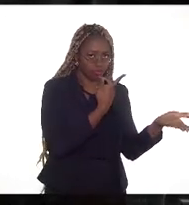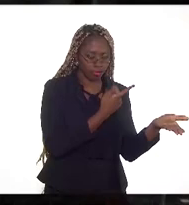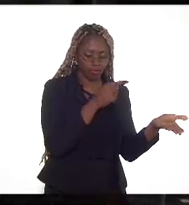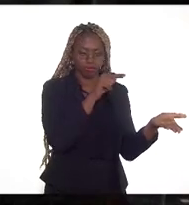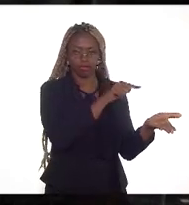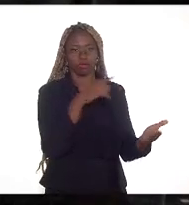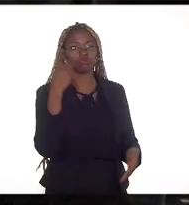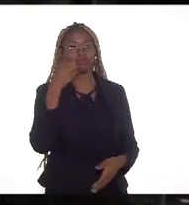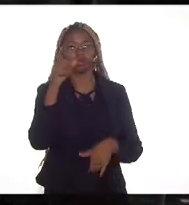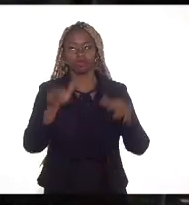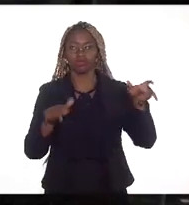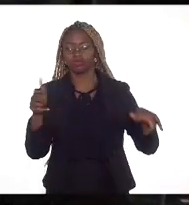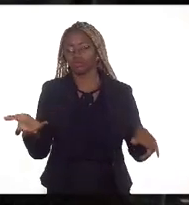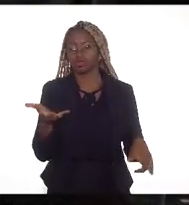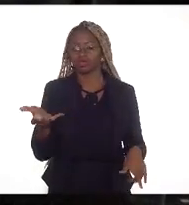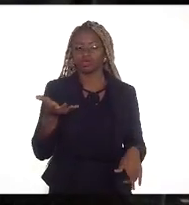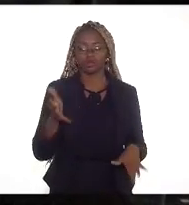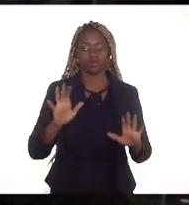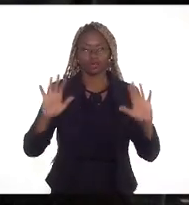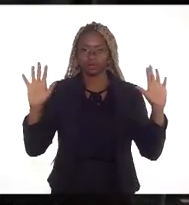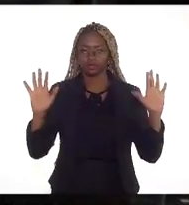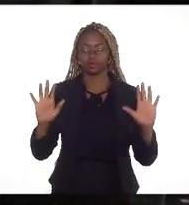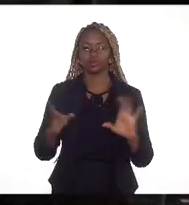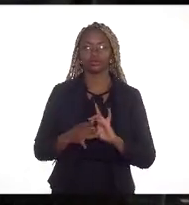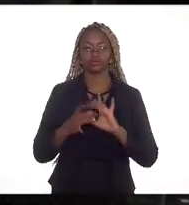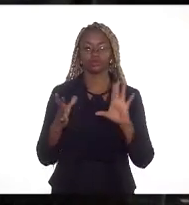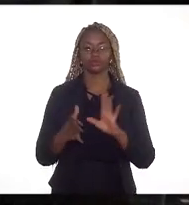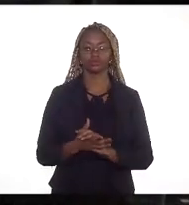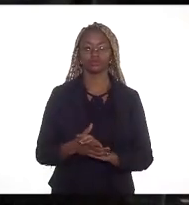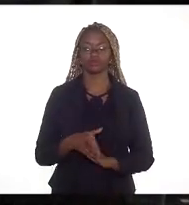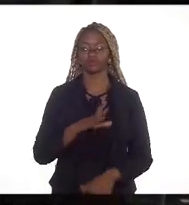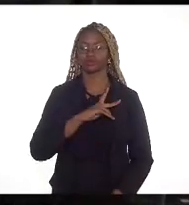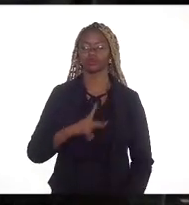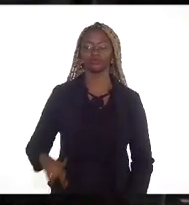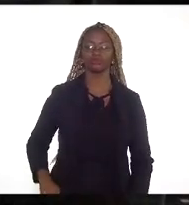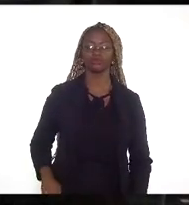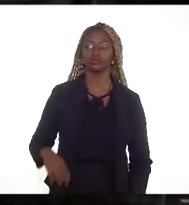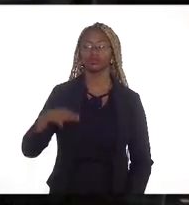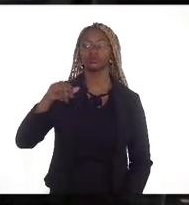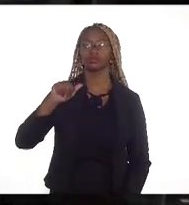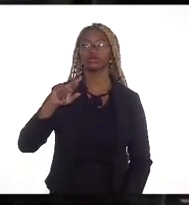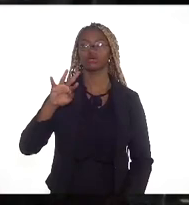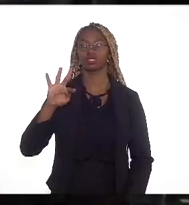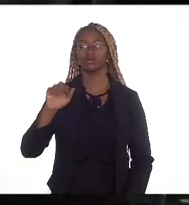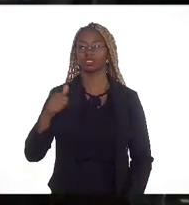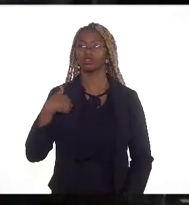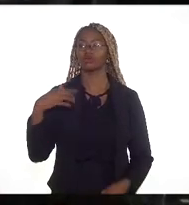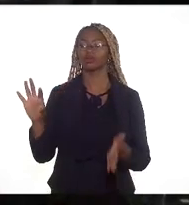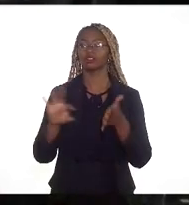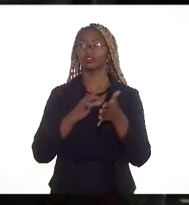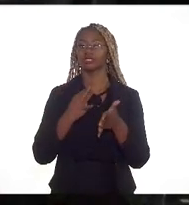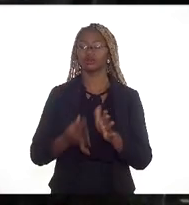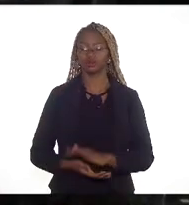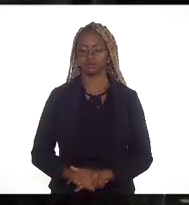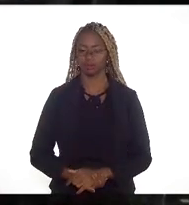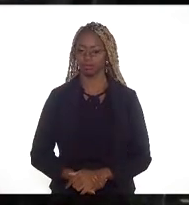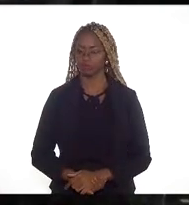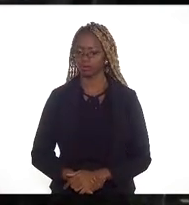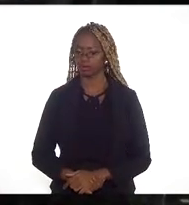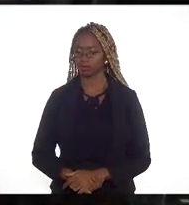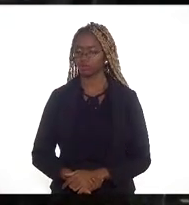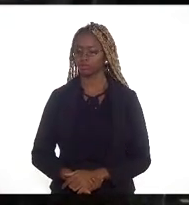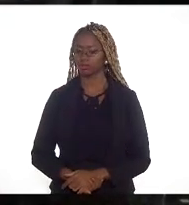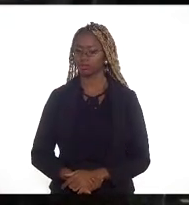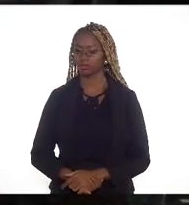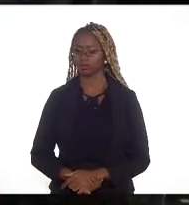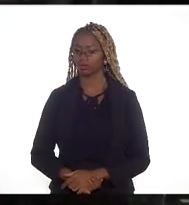queiram fazer uso. Presidente, Marta Rocha, gostaria de me inscrever. Deputada Marta.